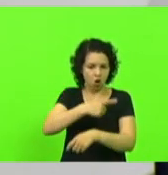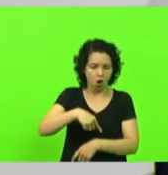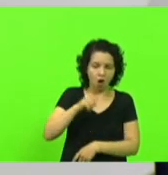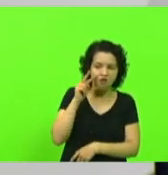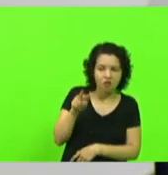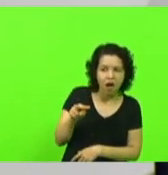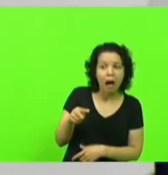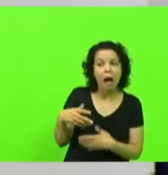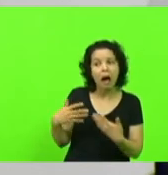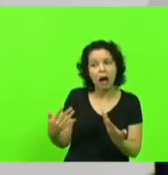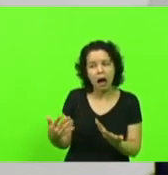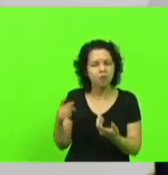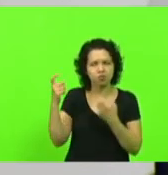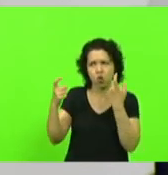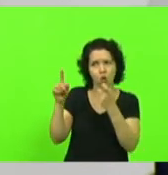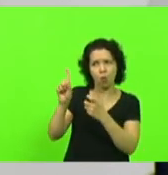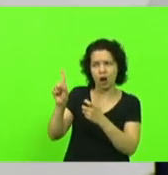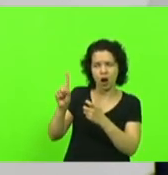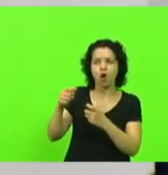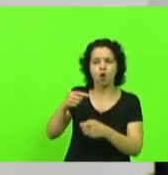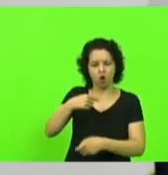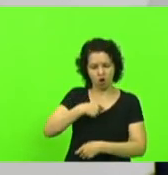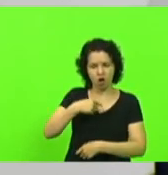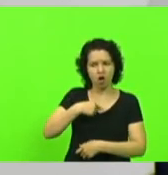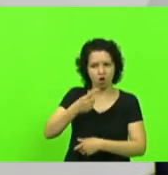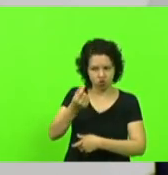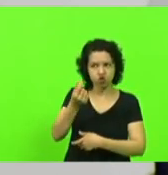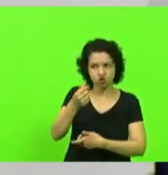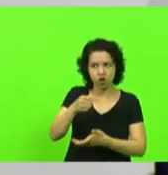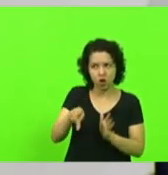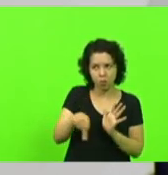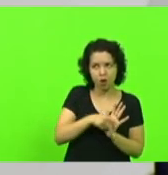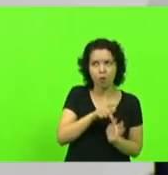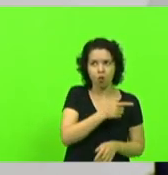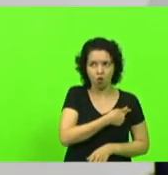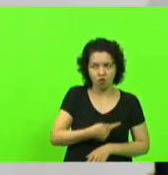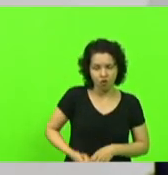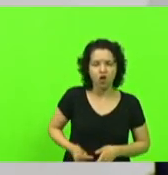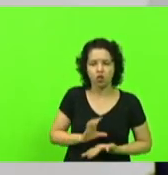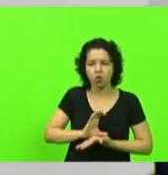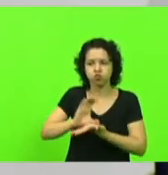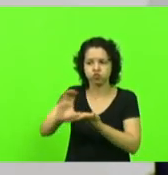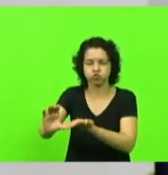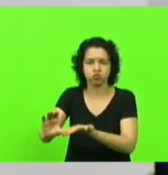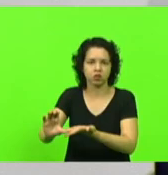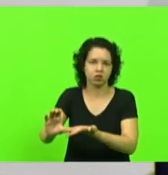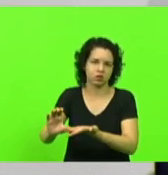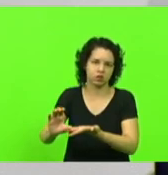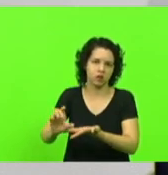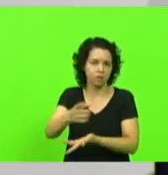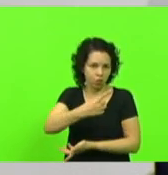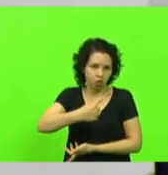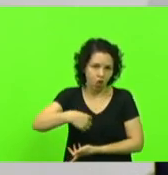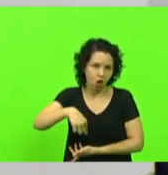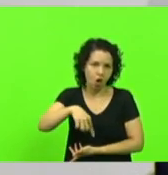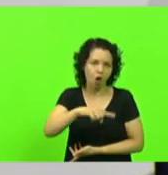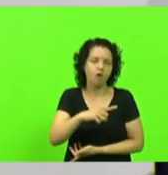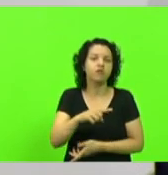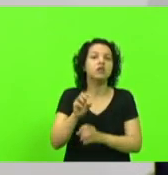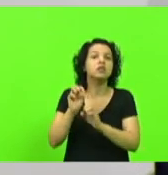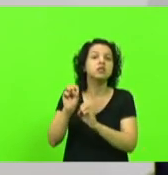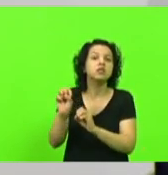falarmos, não se preocupa, deixa que eu vou investir com o dinheiro do governo de Santa Catarina. Aí, nós vamos estar